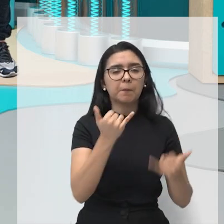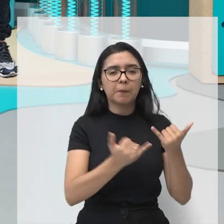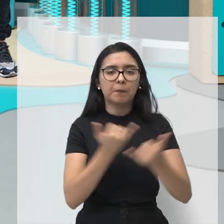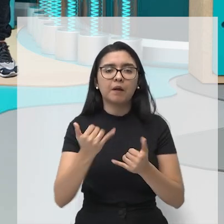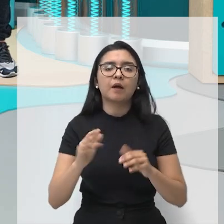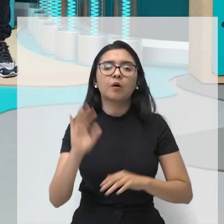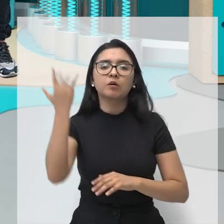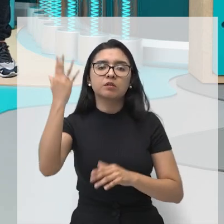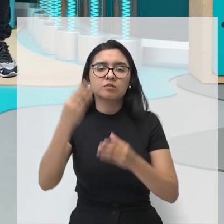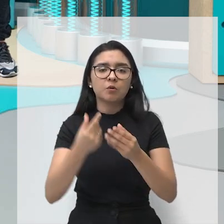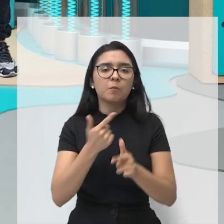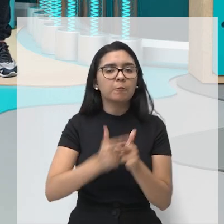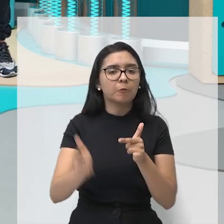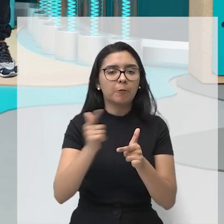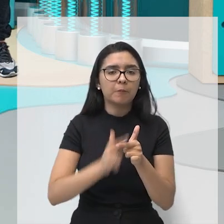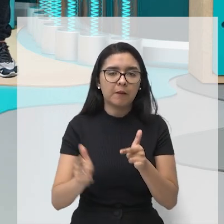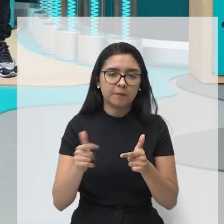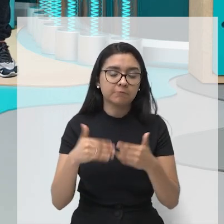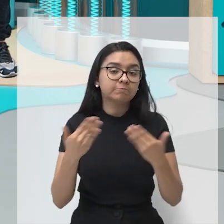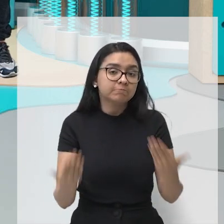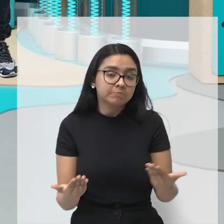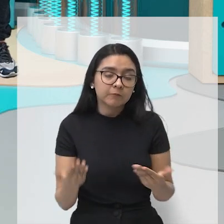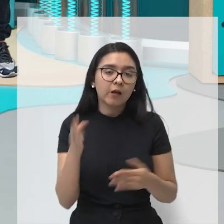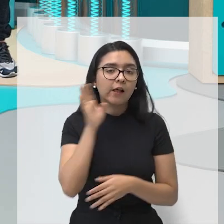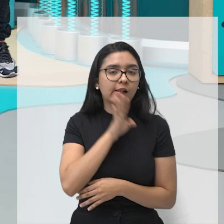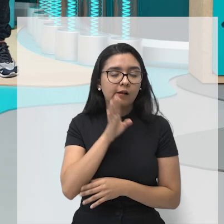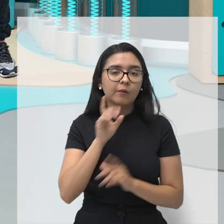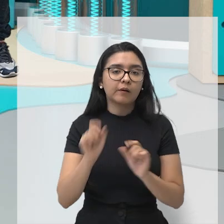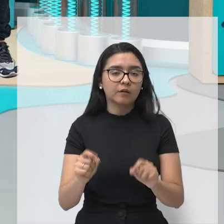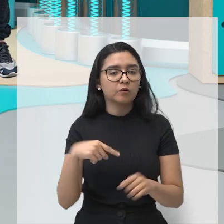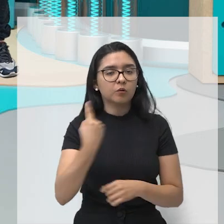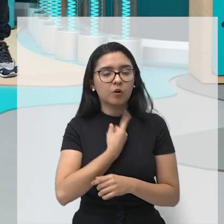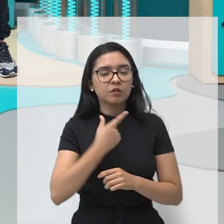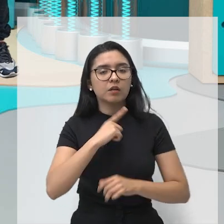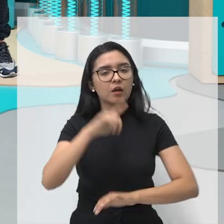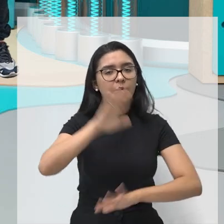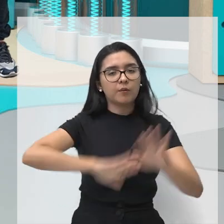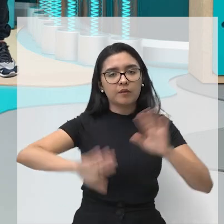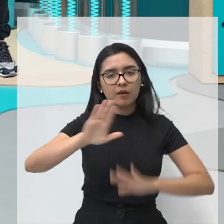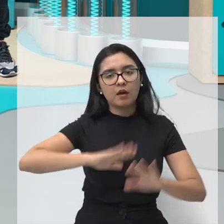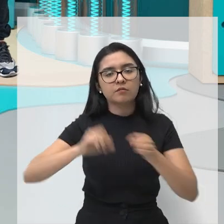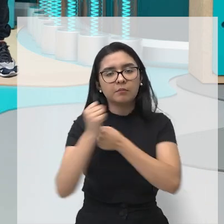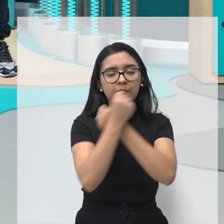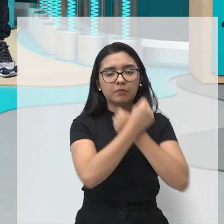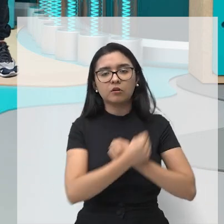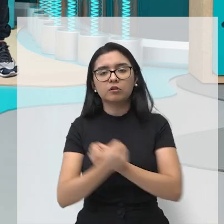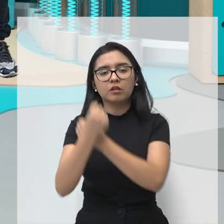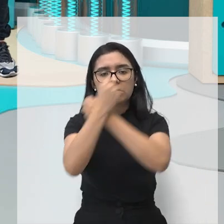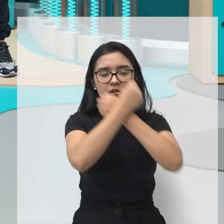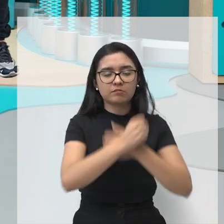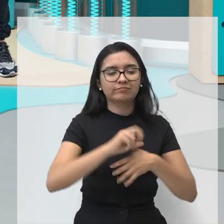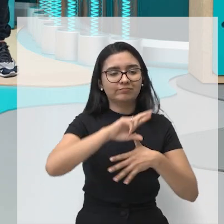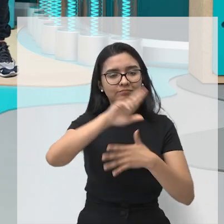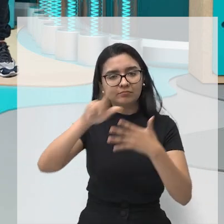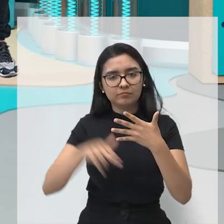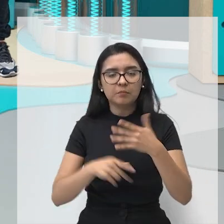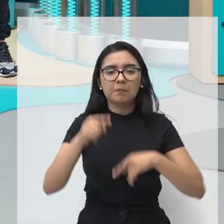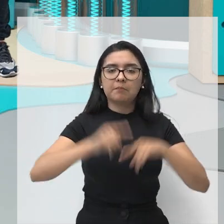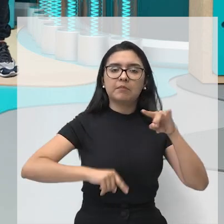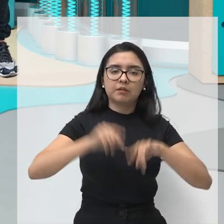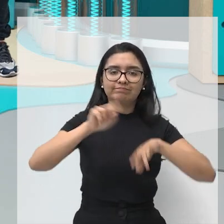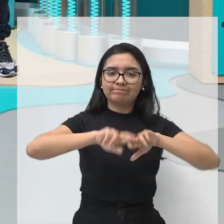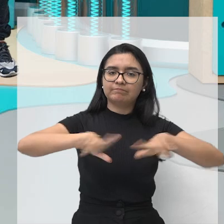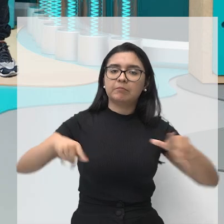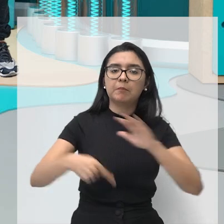surge um problema, surge um machucado. Então, é legal a gente ter todo esse cuidado, todo esse